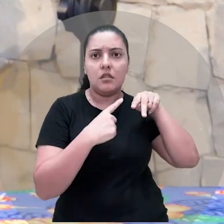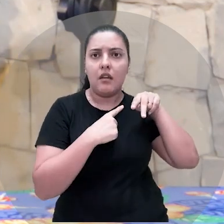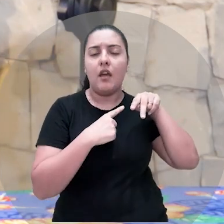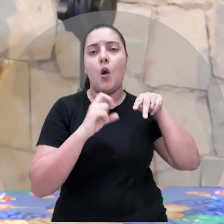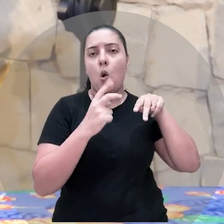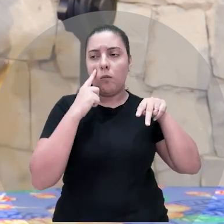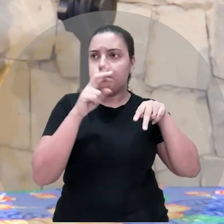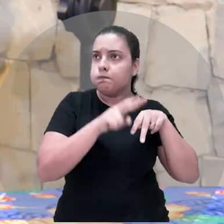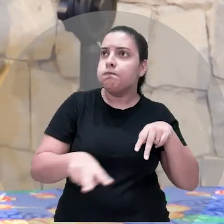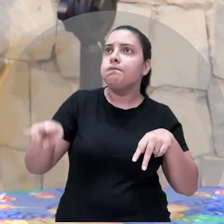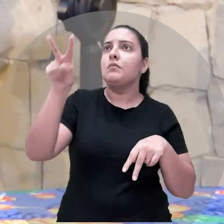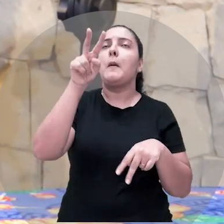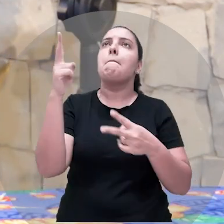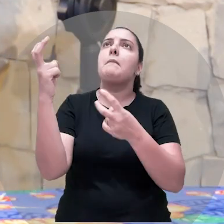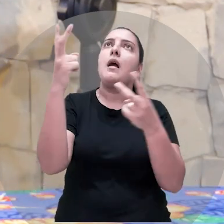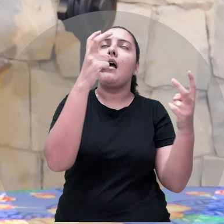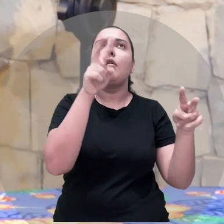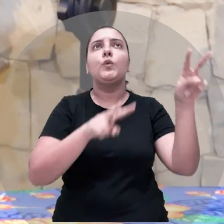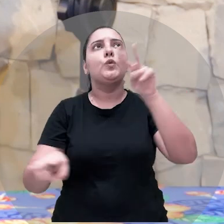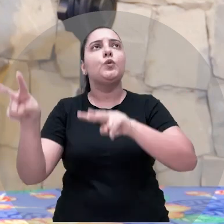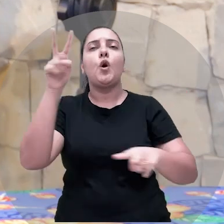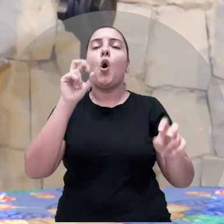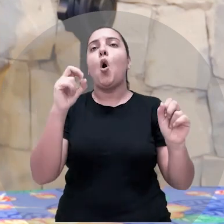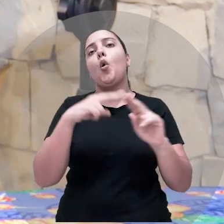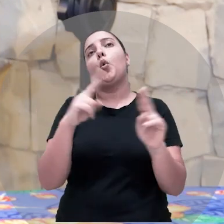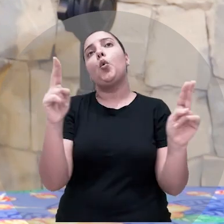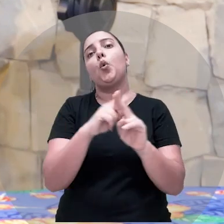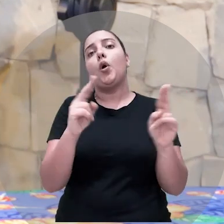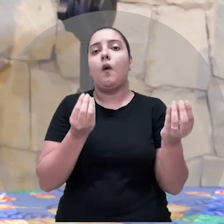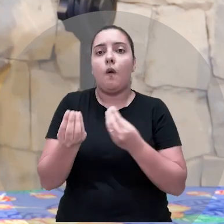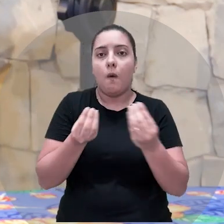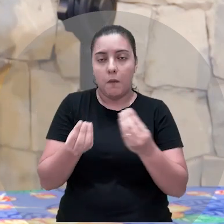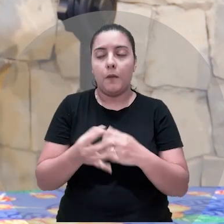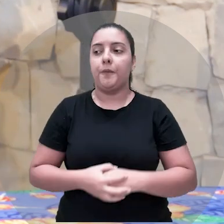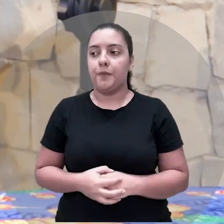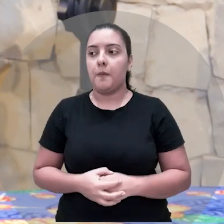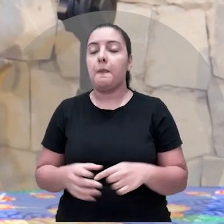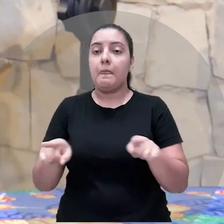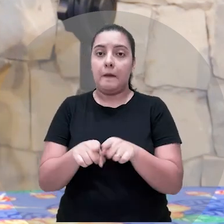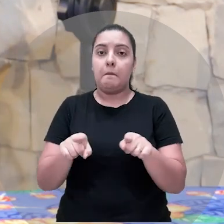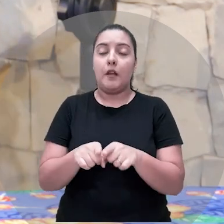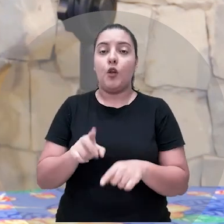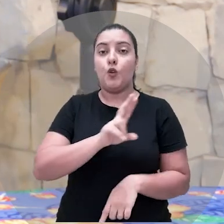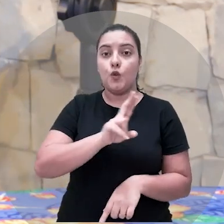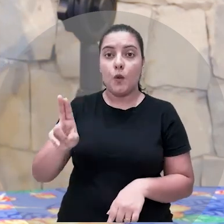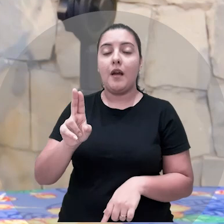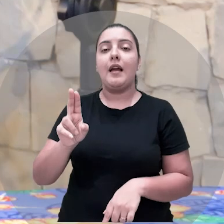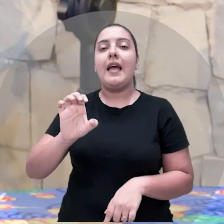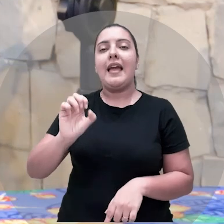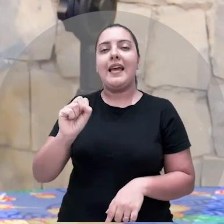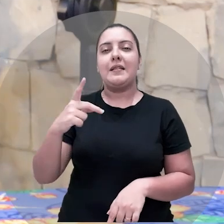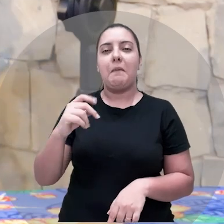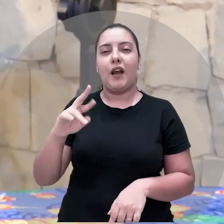olha a mãe se ele olha o ambiente em volta se ele tem esse olhar disperso né e como diz